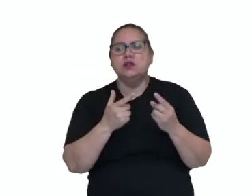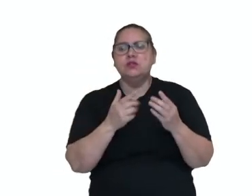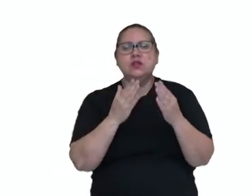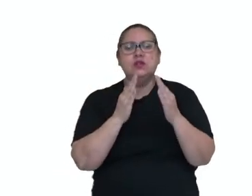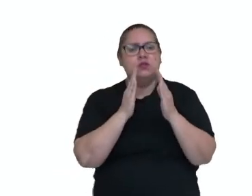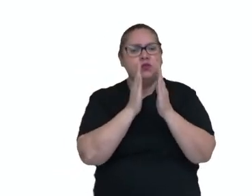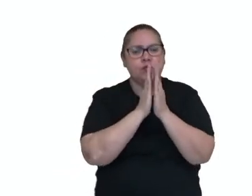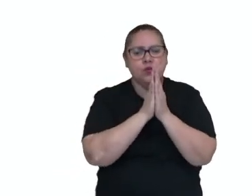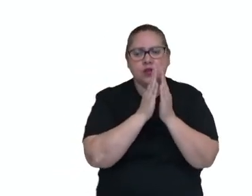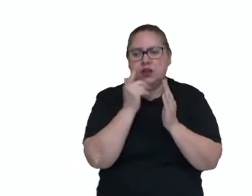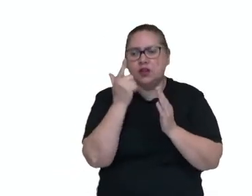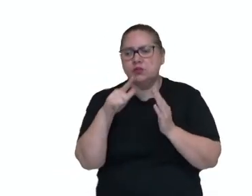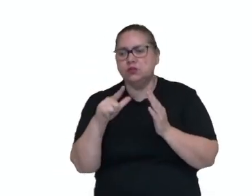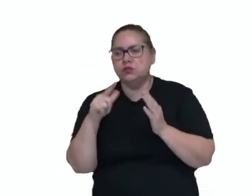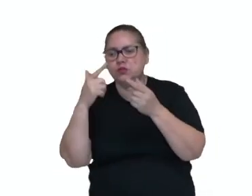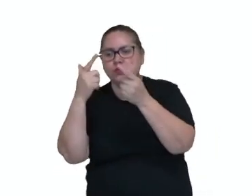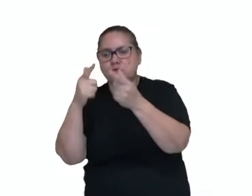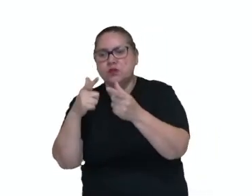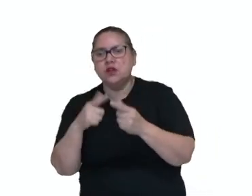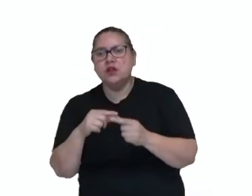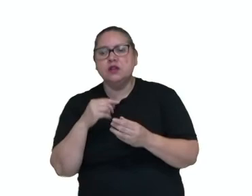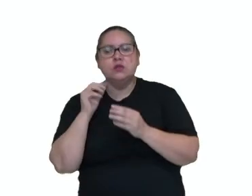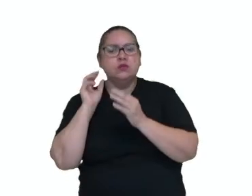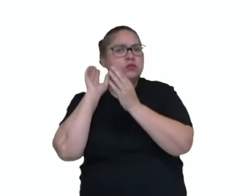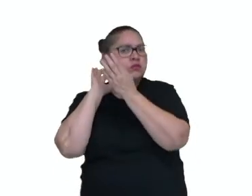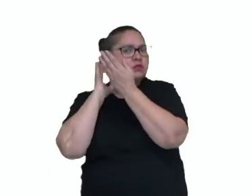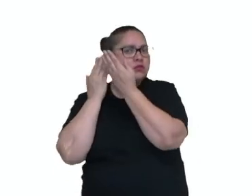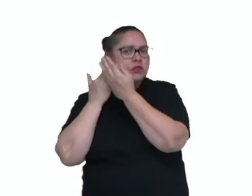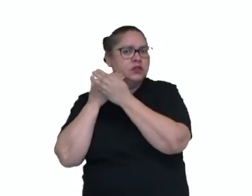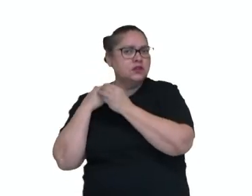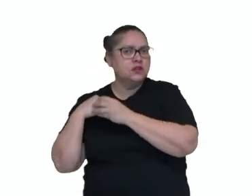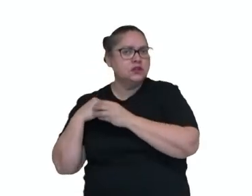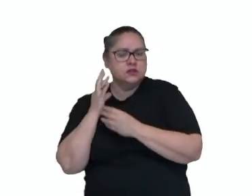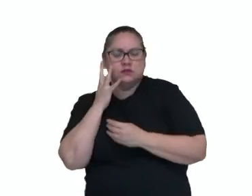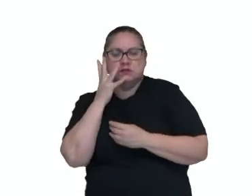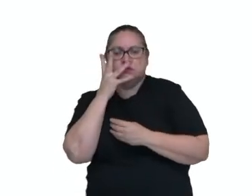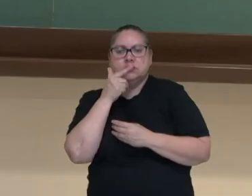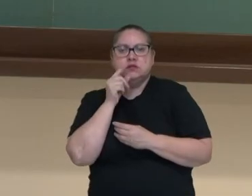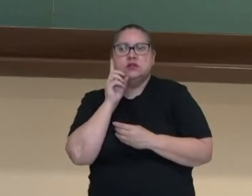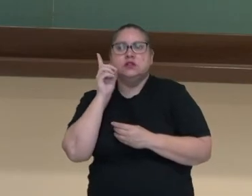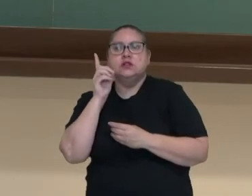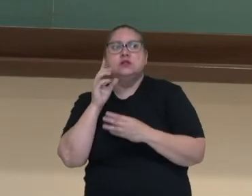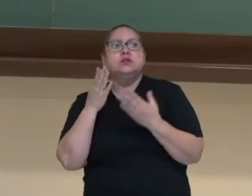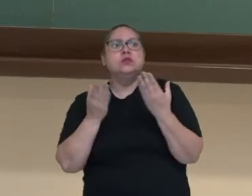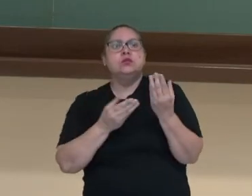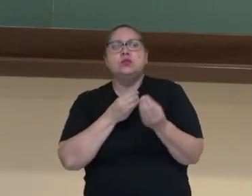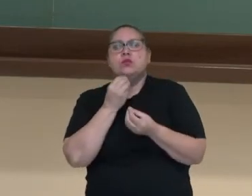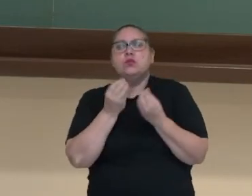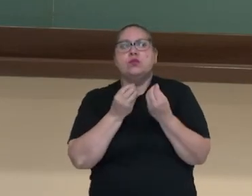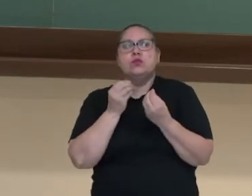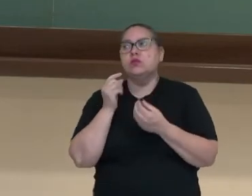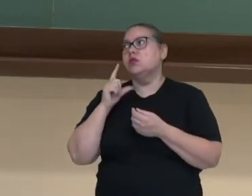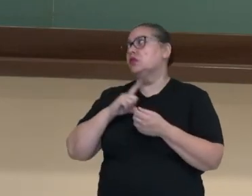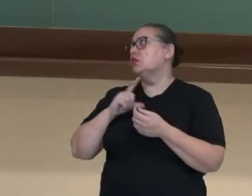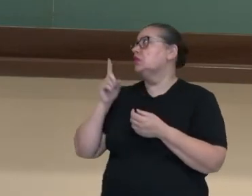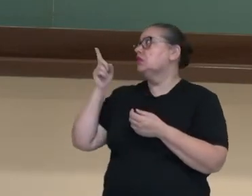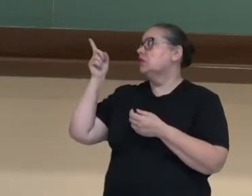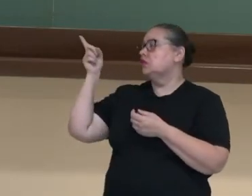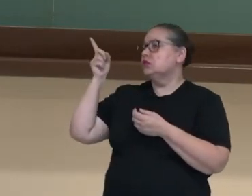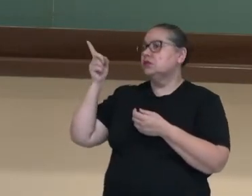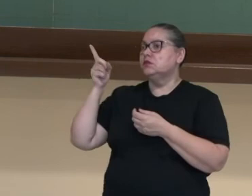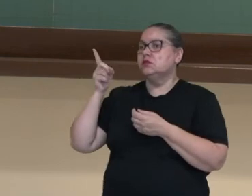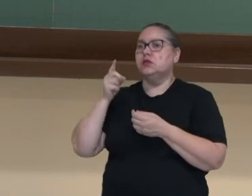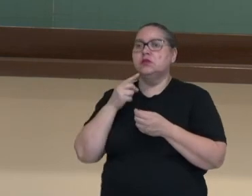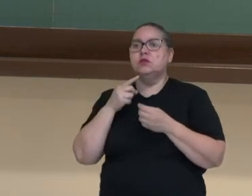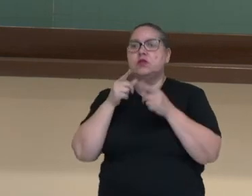Atena, onde as outras troianas de belas tranças propiciam a deusa terrível? Então, aqui nós temos a